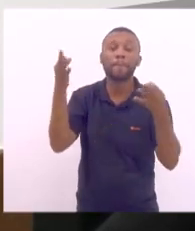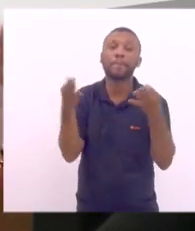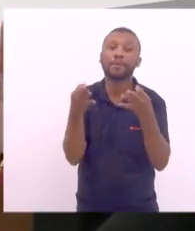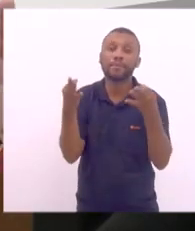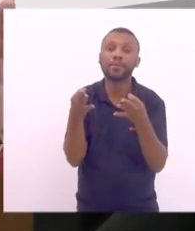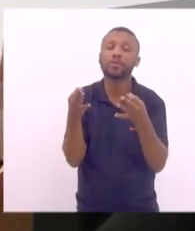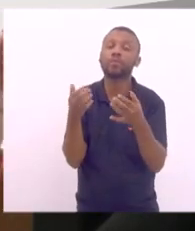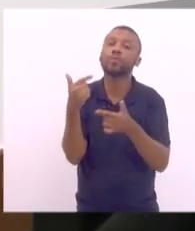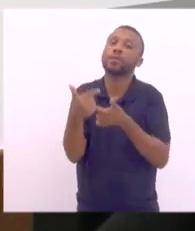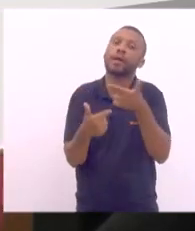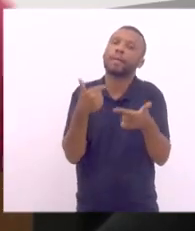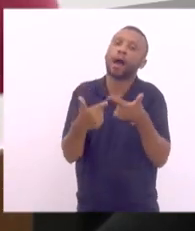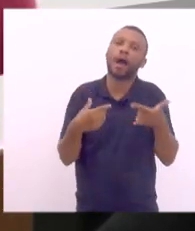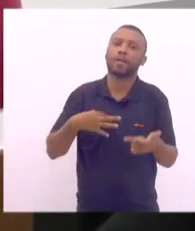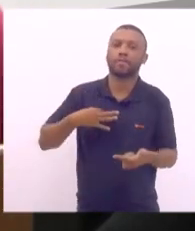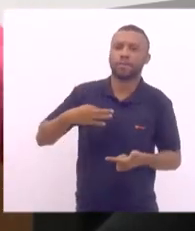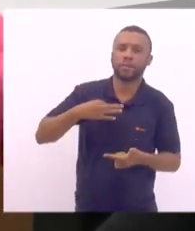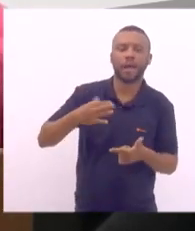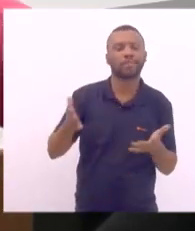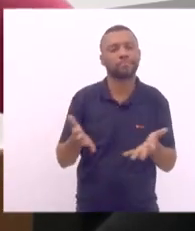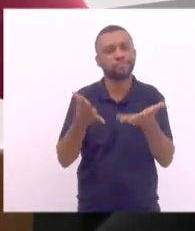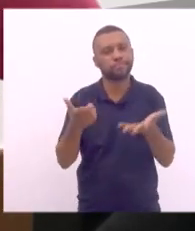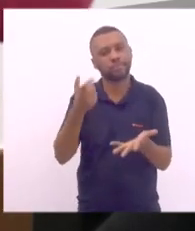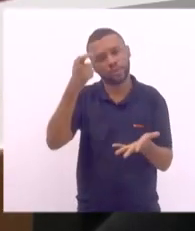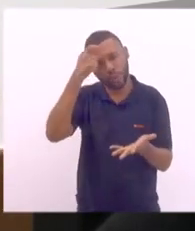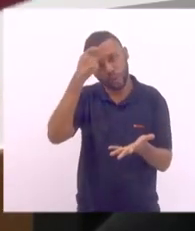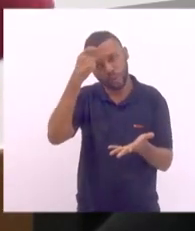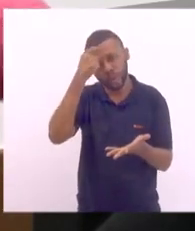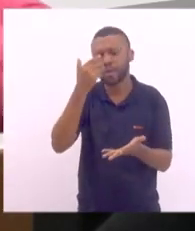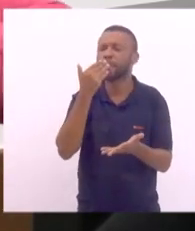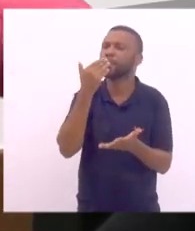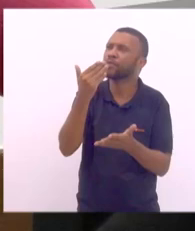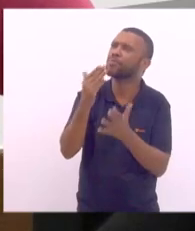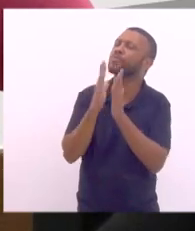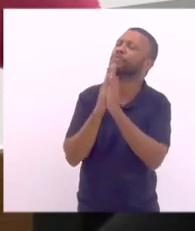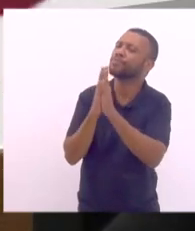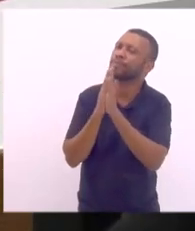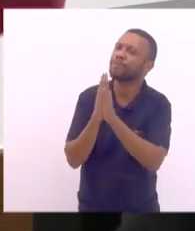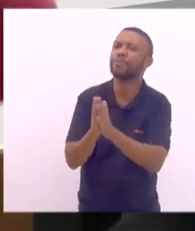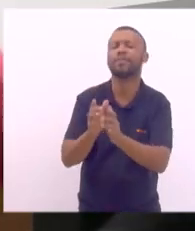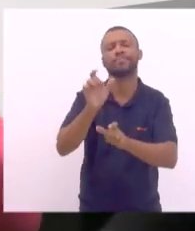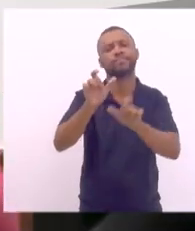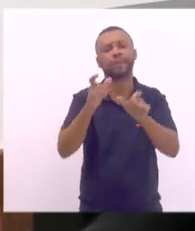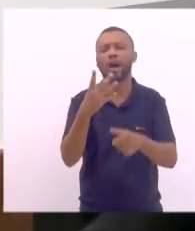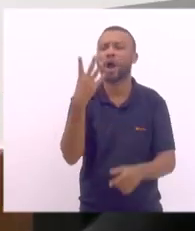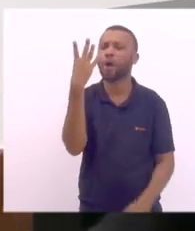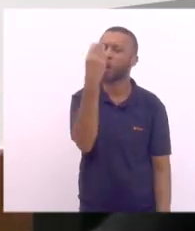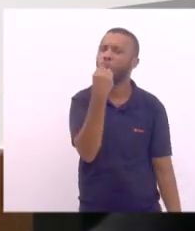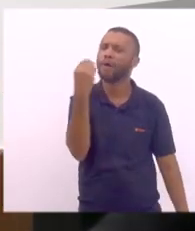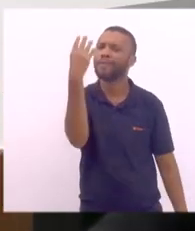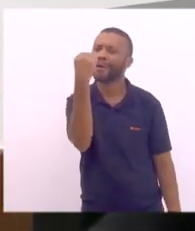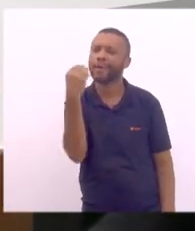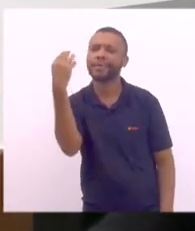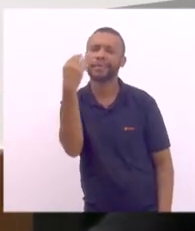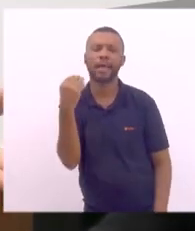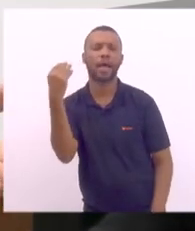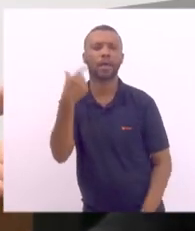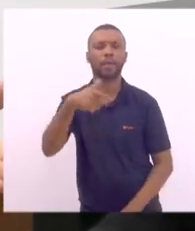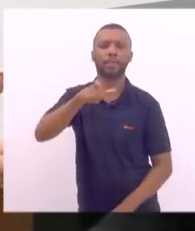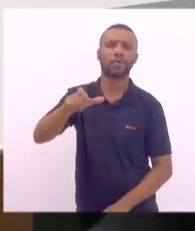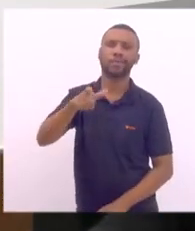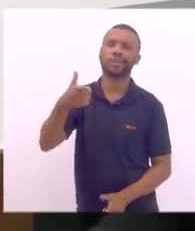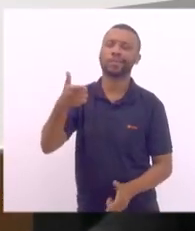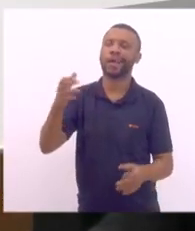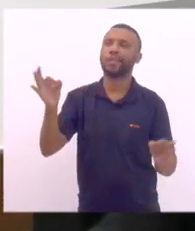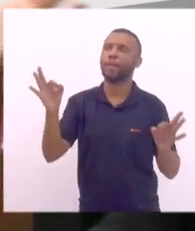o trabalho voluntário de conscientização, pedindo às pessoas, convencendo as pessoas, não está sendo